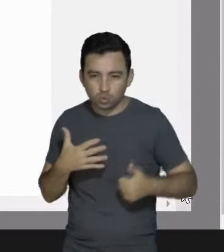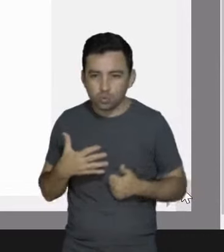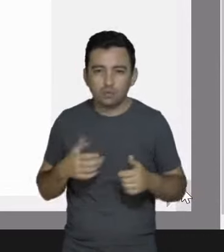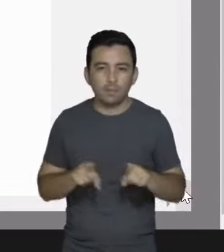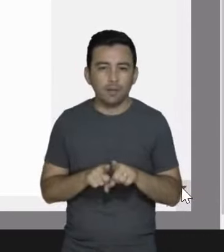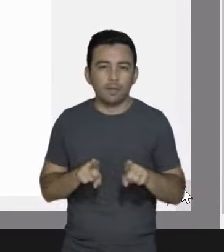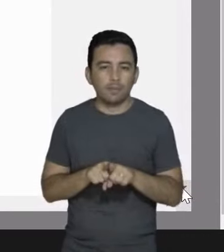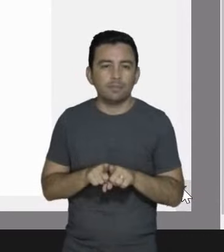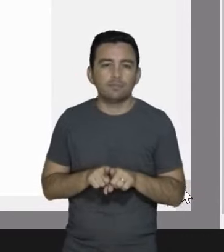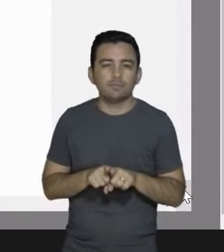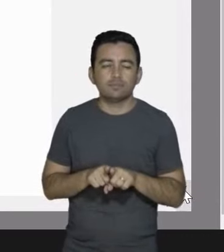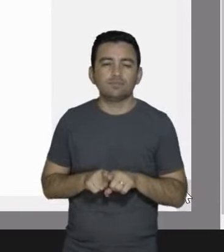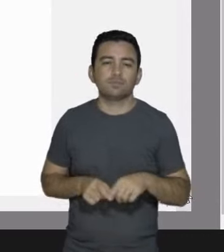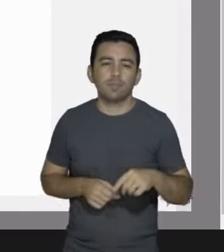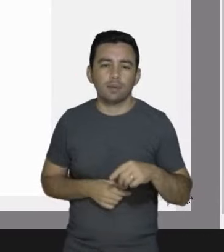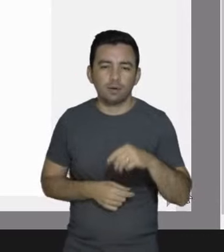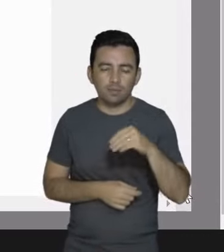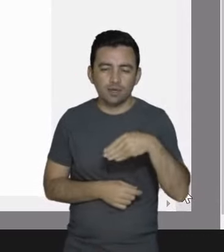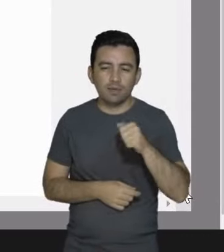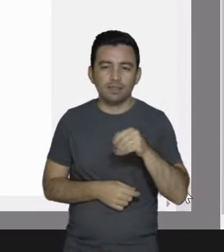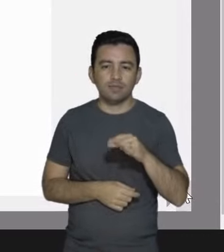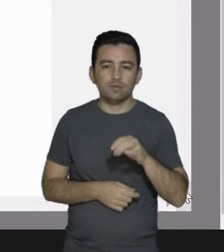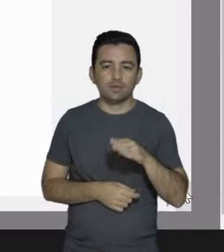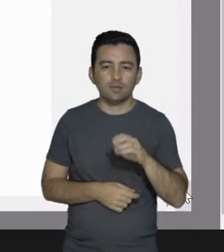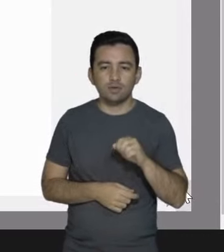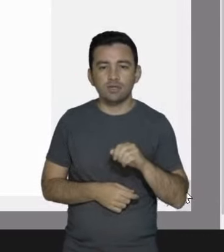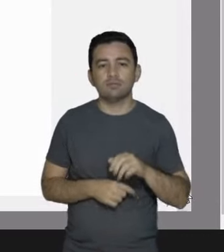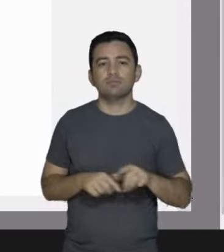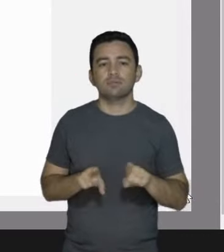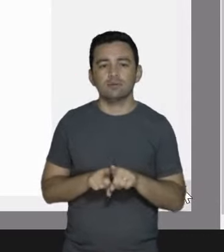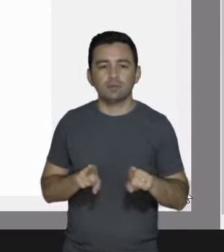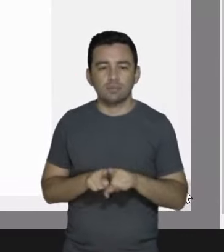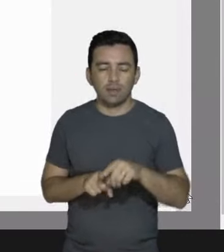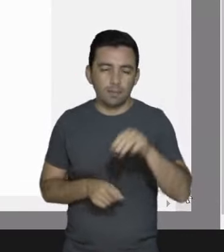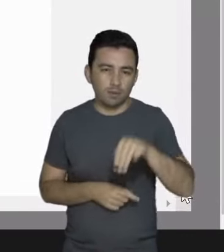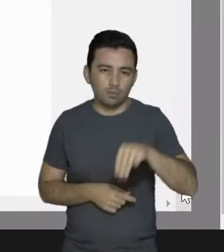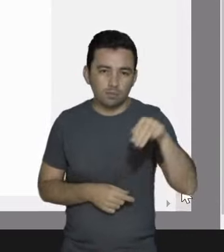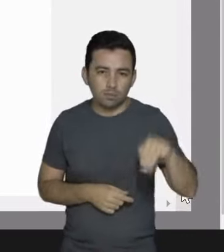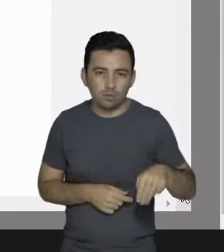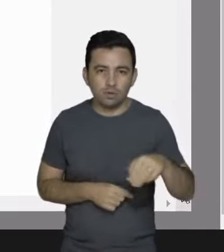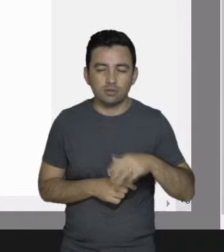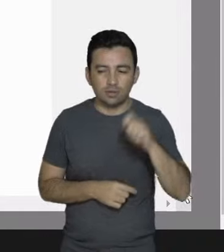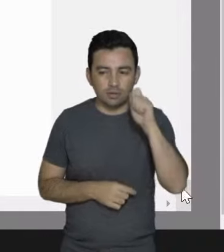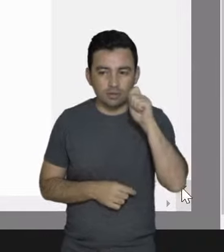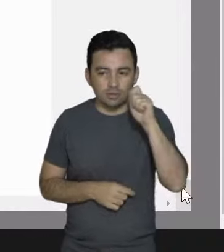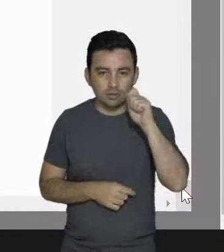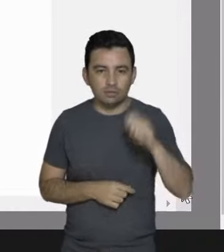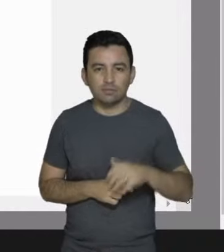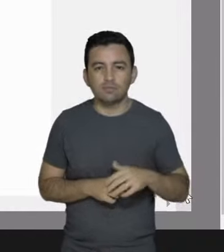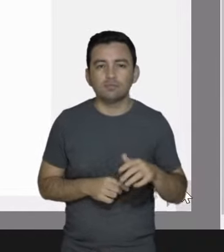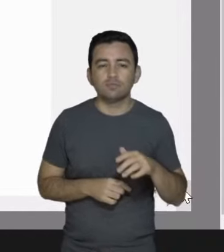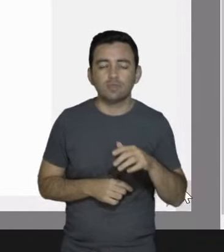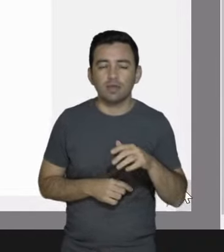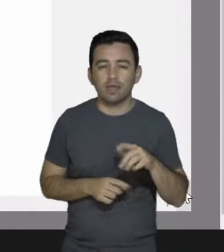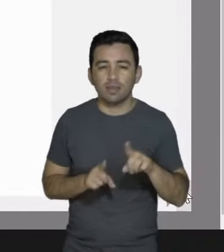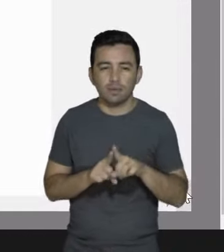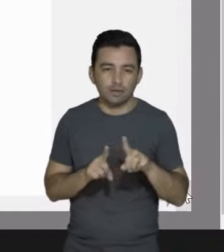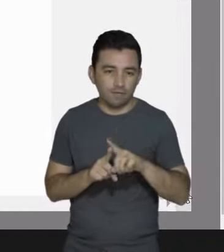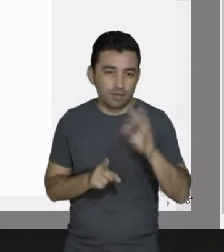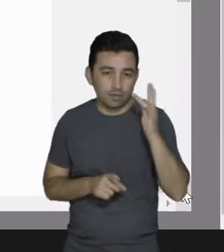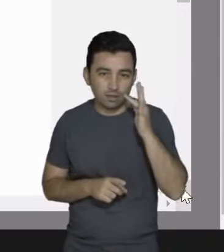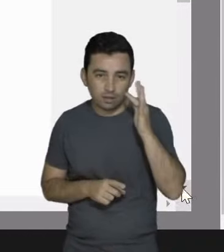cadorin Deputado Nilde Sarita Deputado Mário Mota deputado Carlos Humberto deputada na campagnolo deputado Fernando krein Deputado